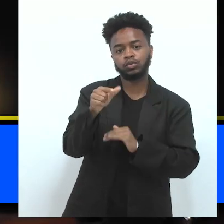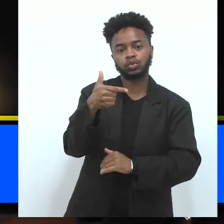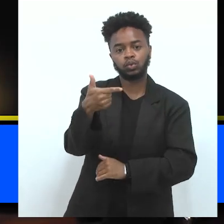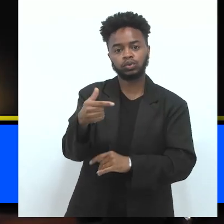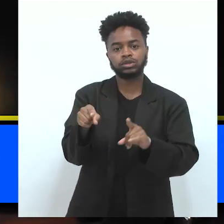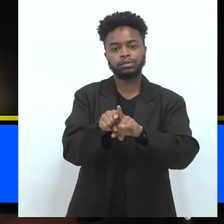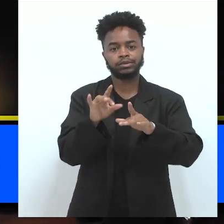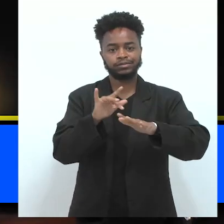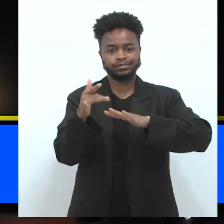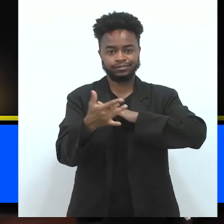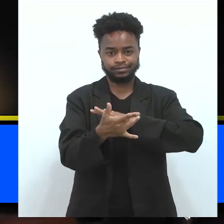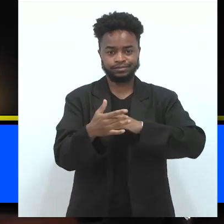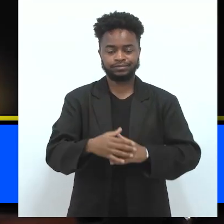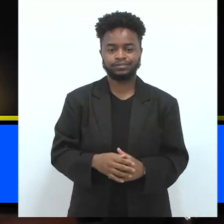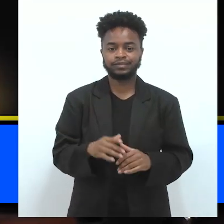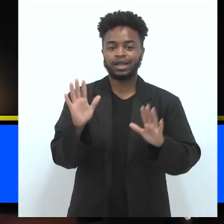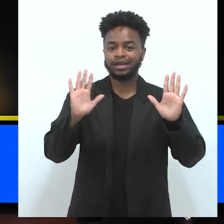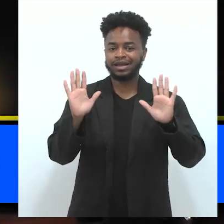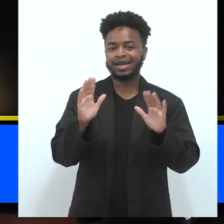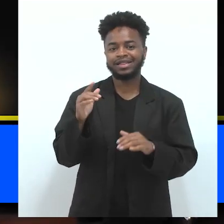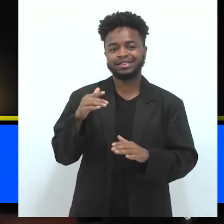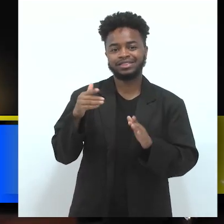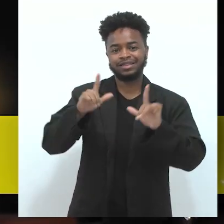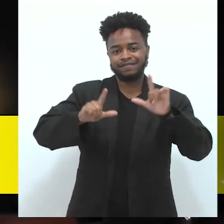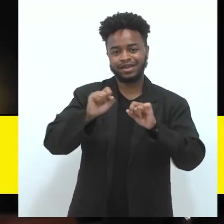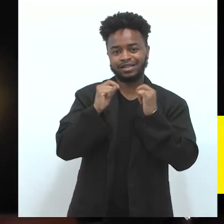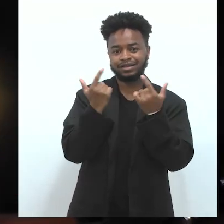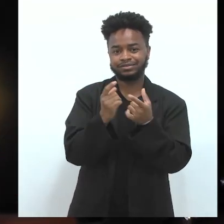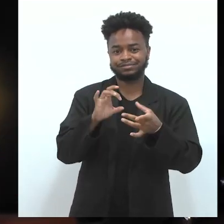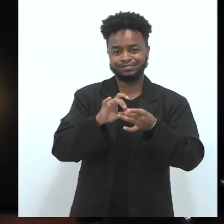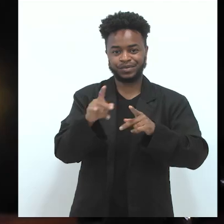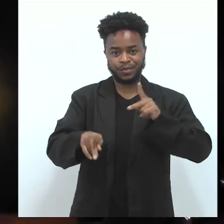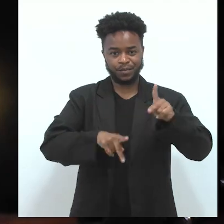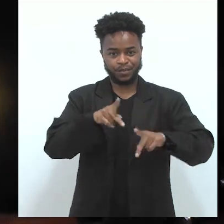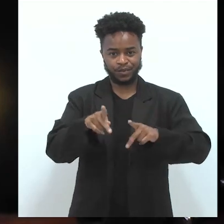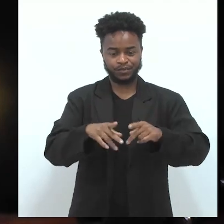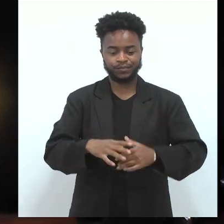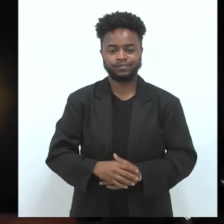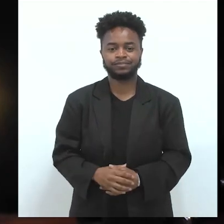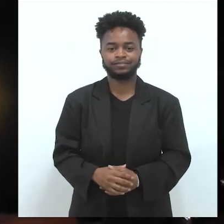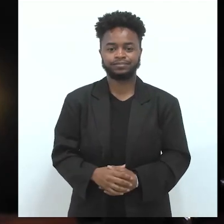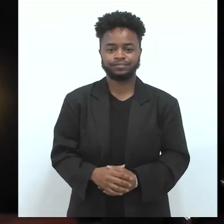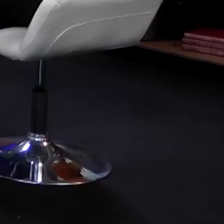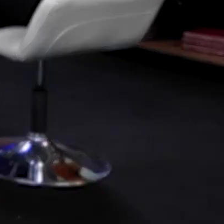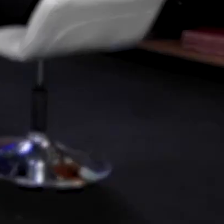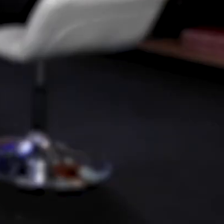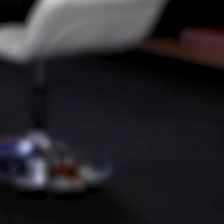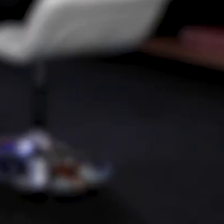10.2 e também nas nossas redes sociais. Até a próxima. TV Alerj, o canal do povo.